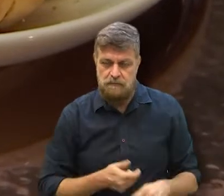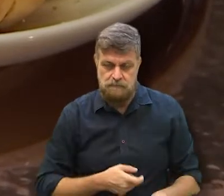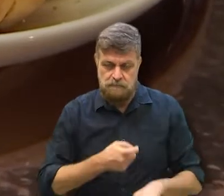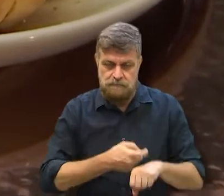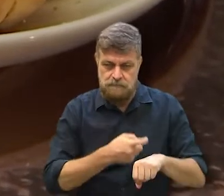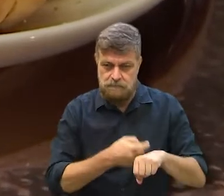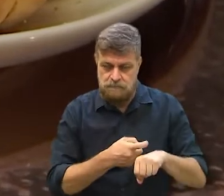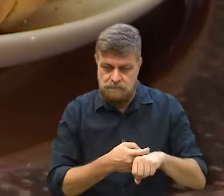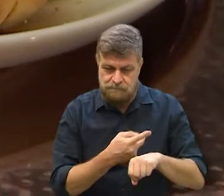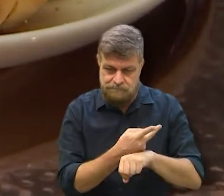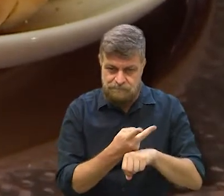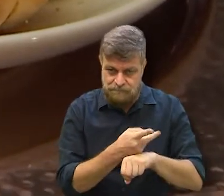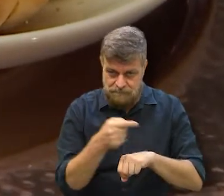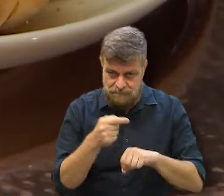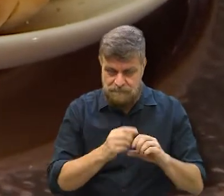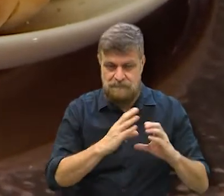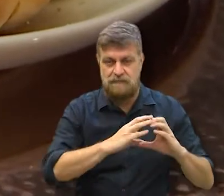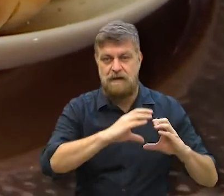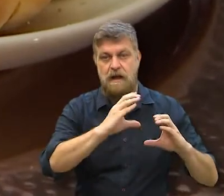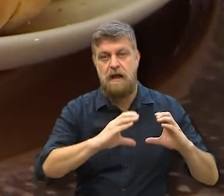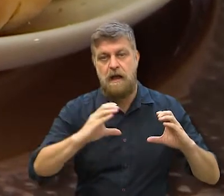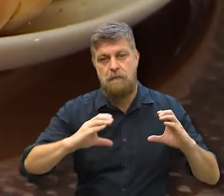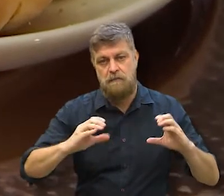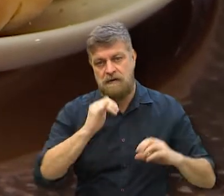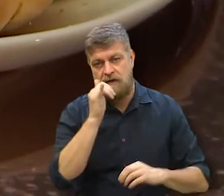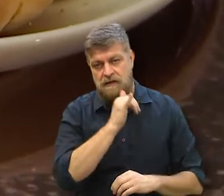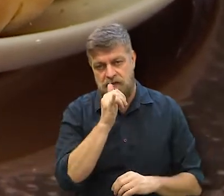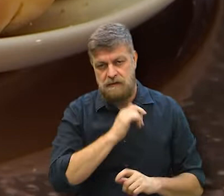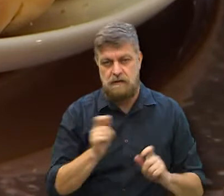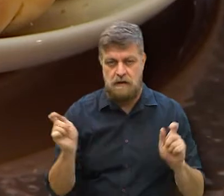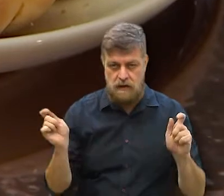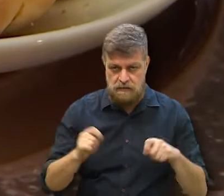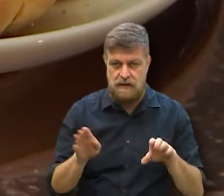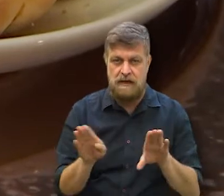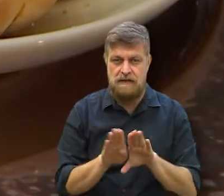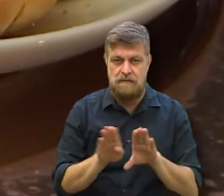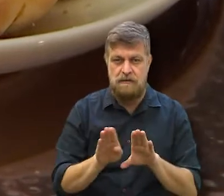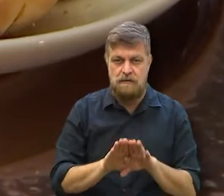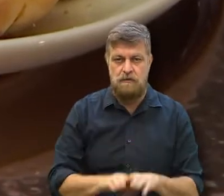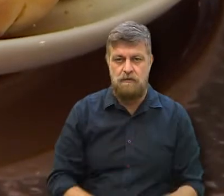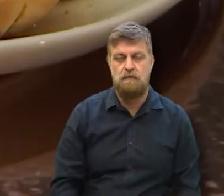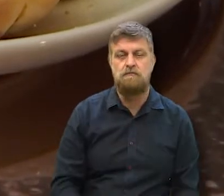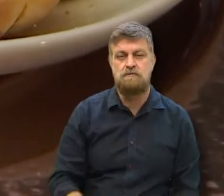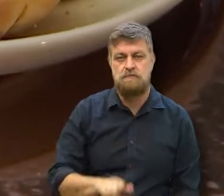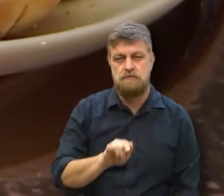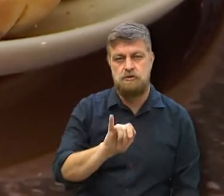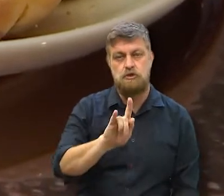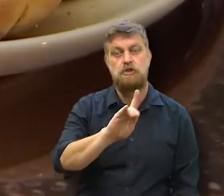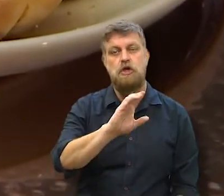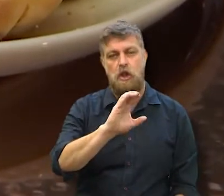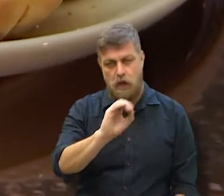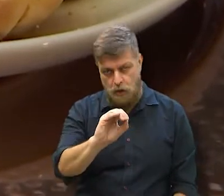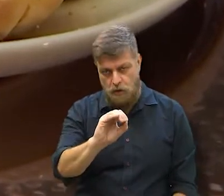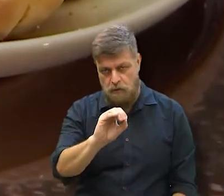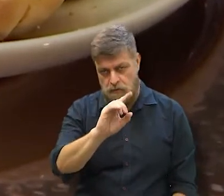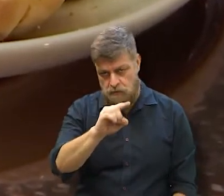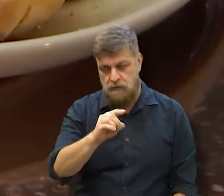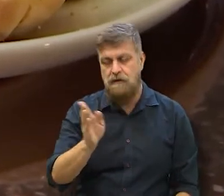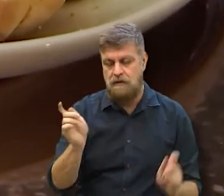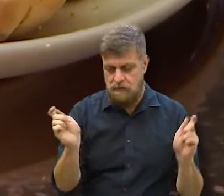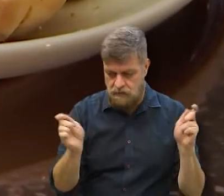essa consistência que a gente procura é a crocância. É. Dá para fazer com jiló. Olha só, com